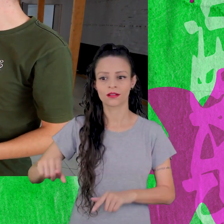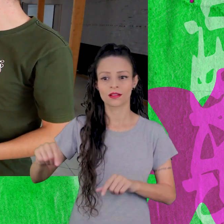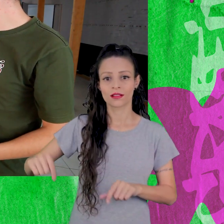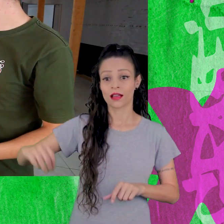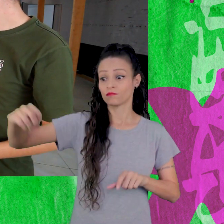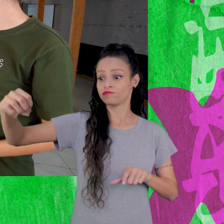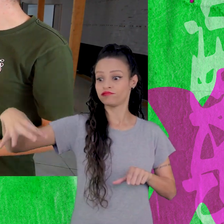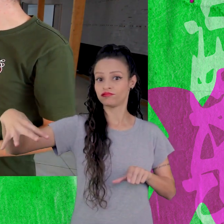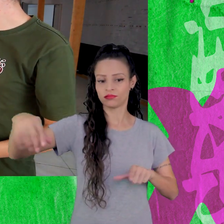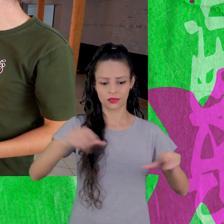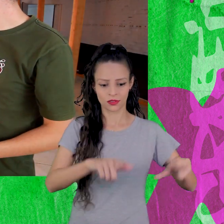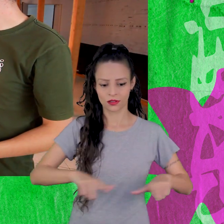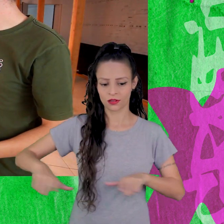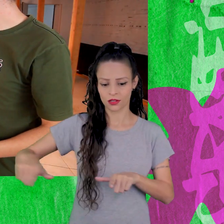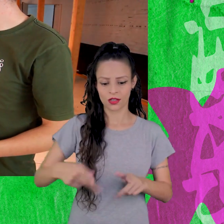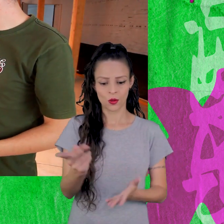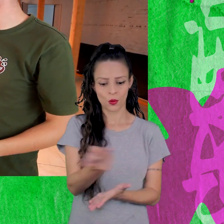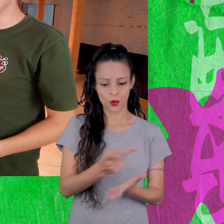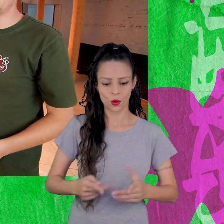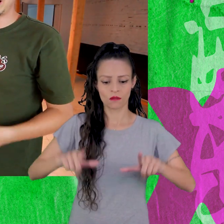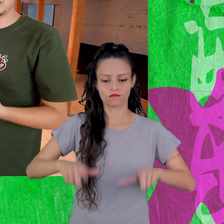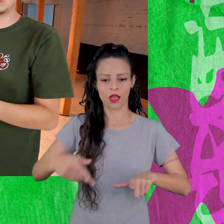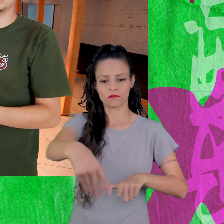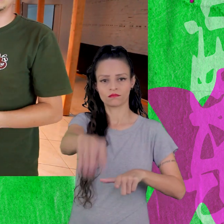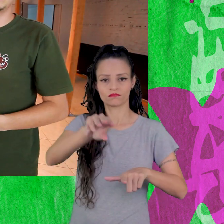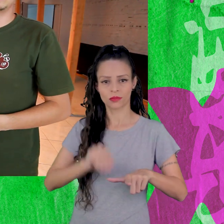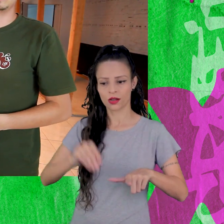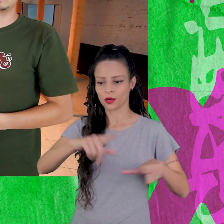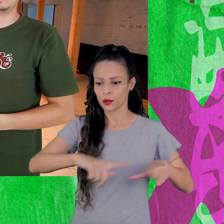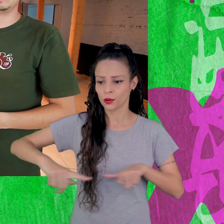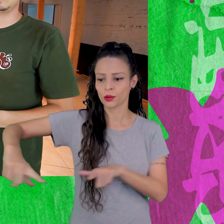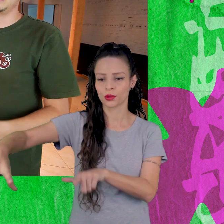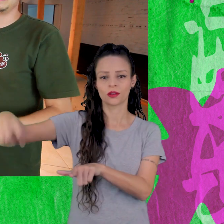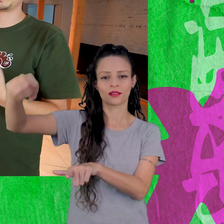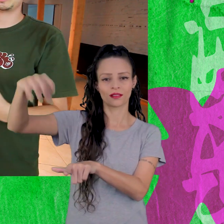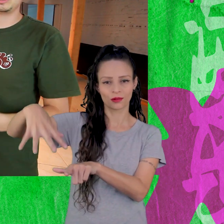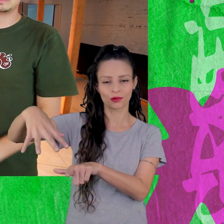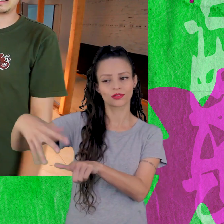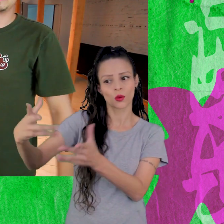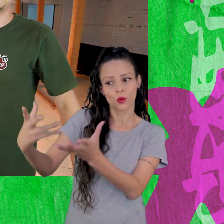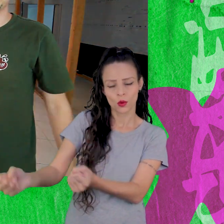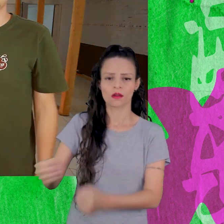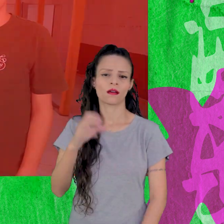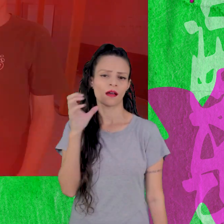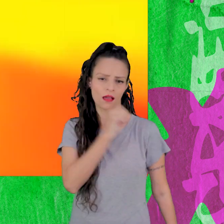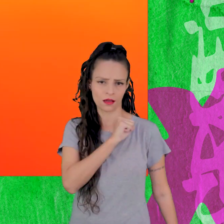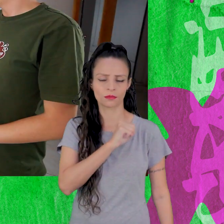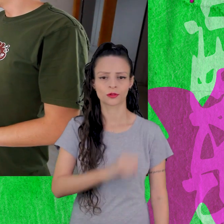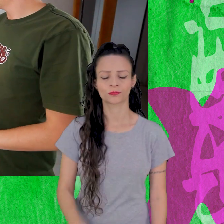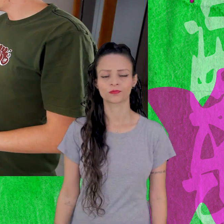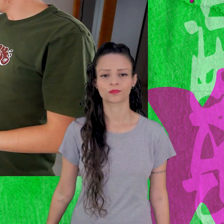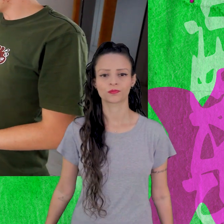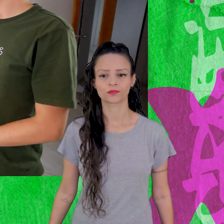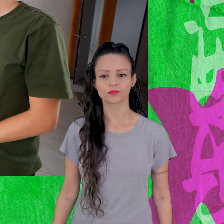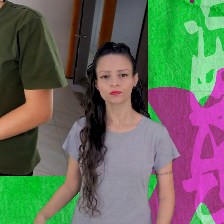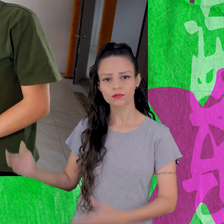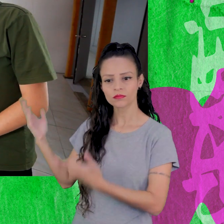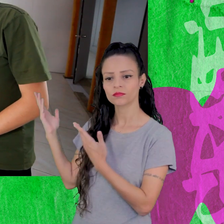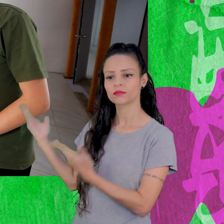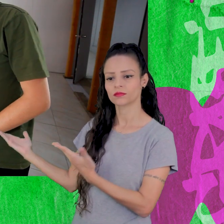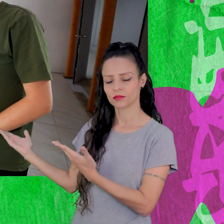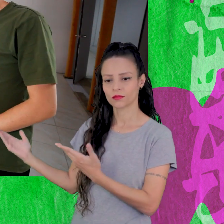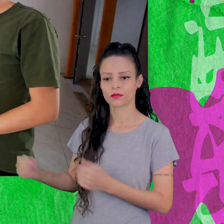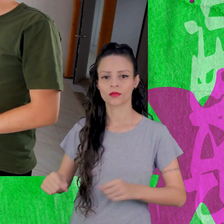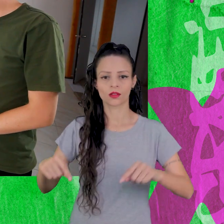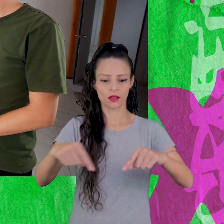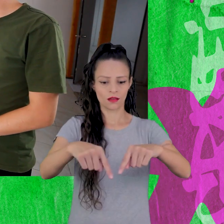tá secando. Então ele é um processo bem prático e agilizado. Então aqui a gente está no